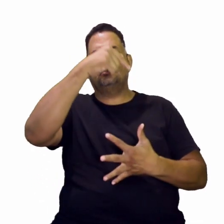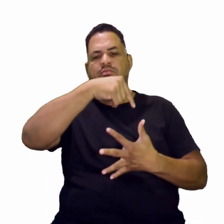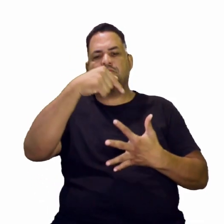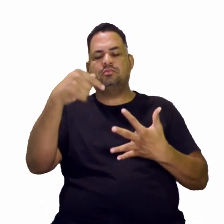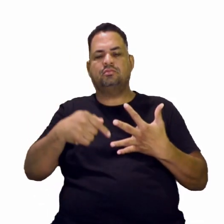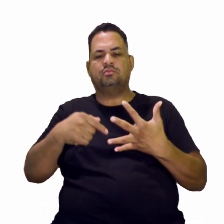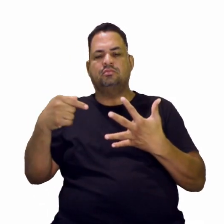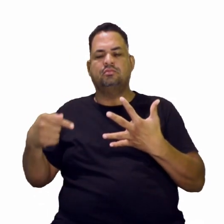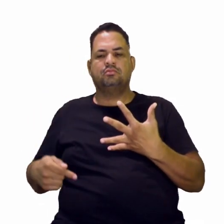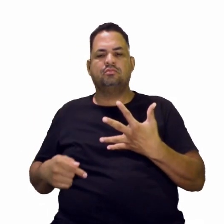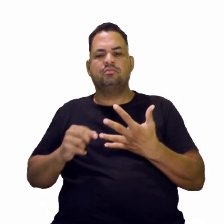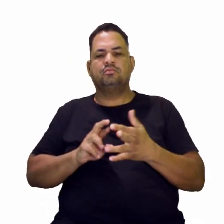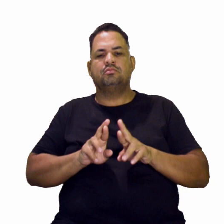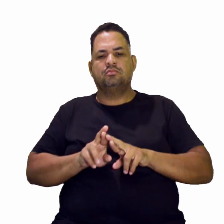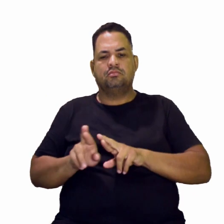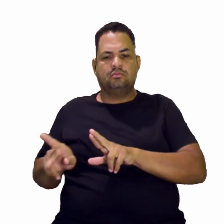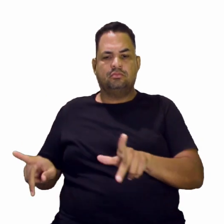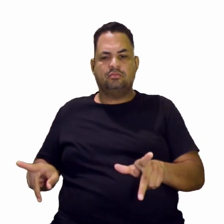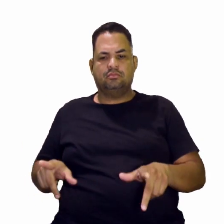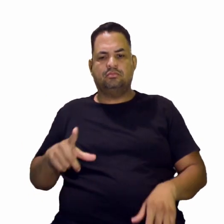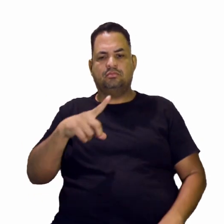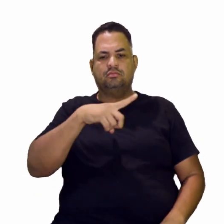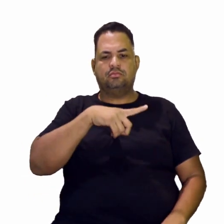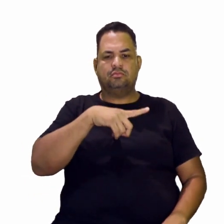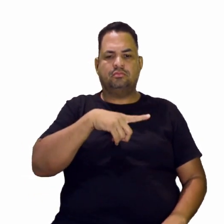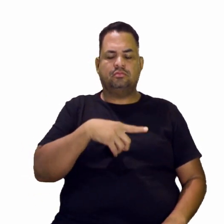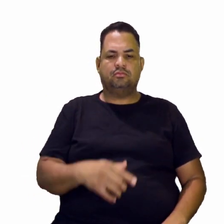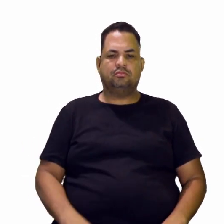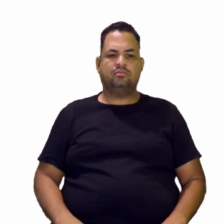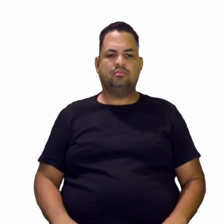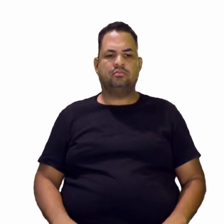espécies, né, diferentes, a gente tem